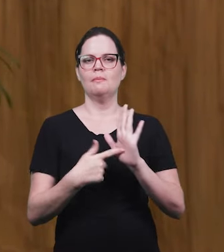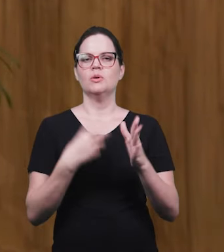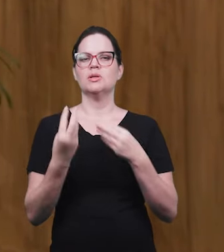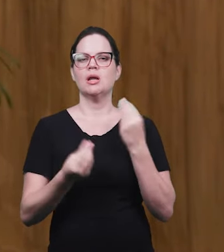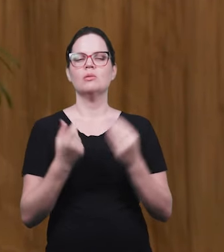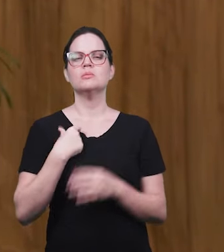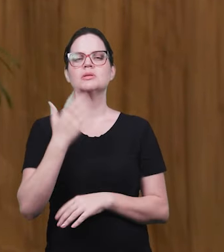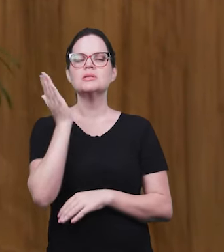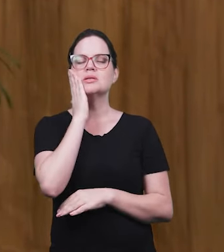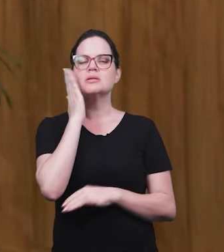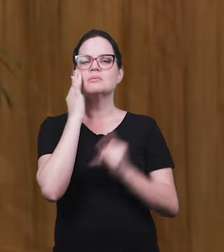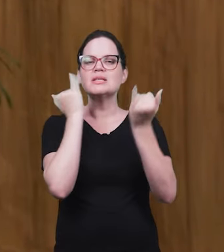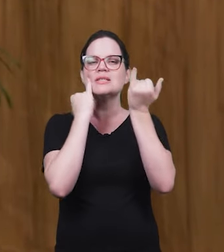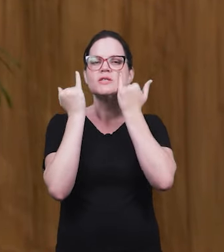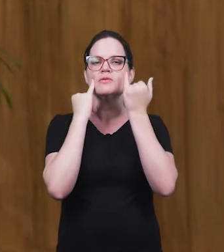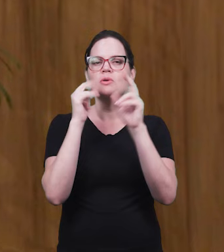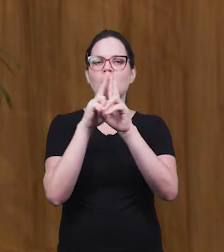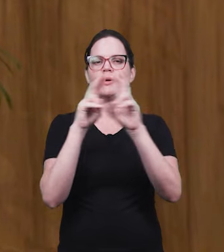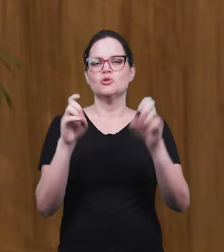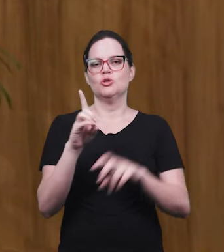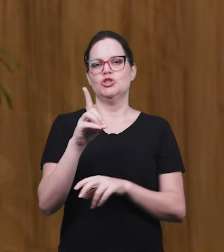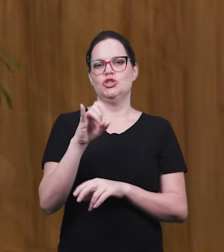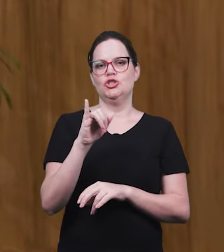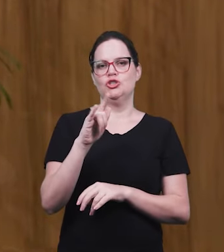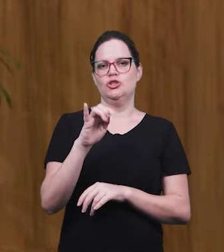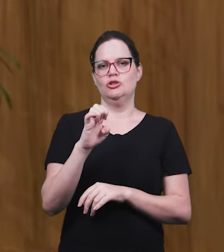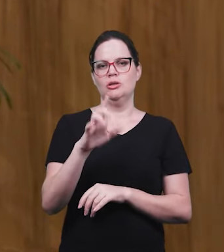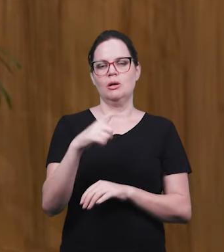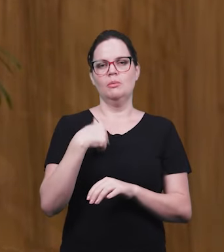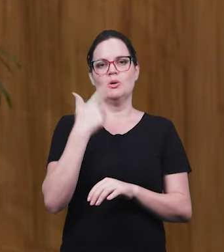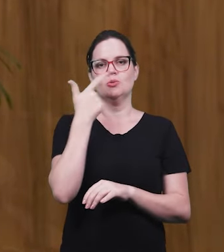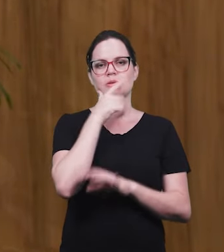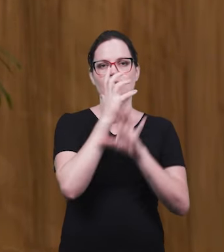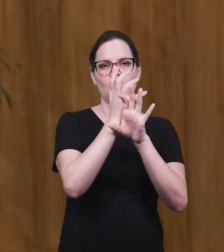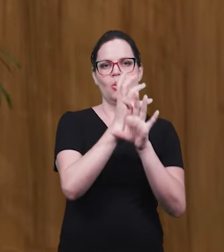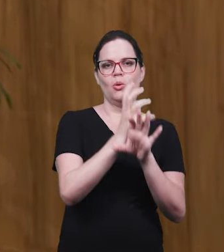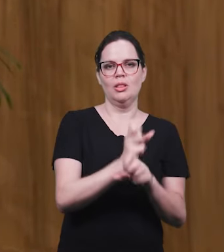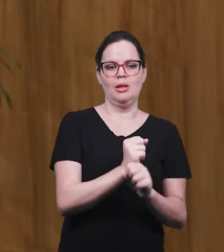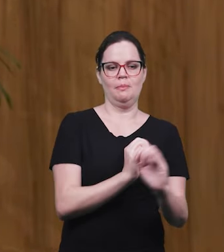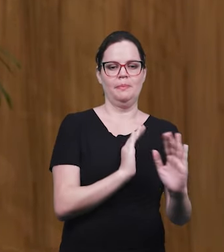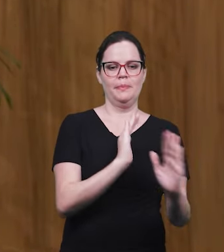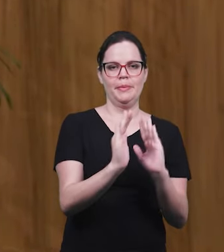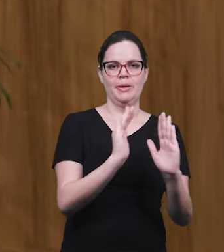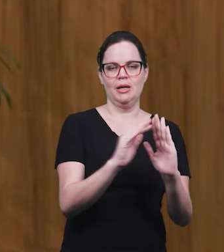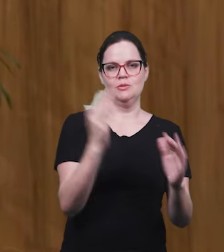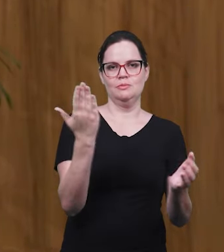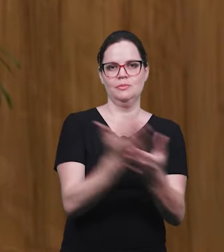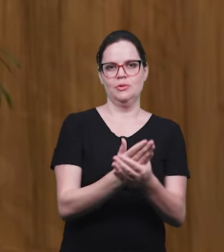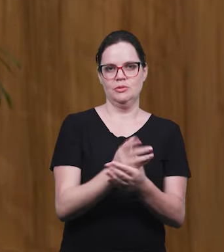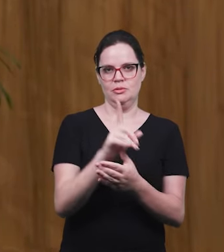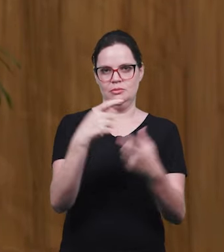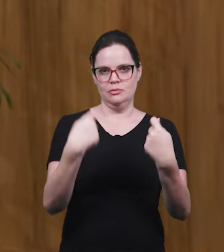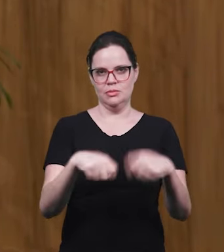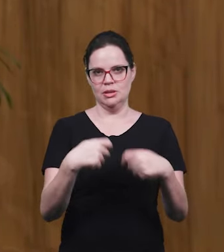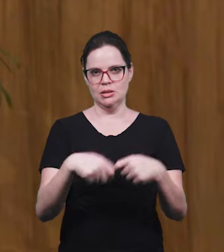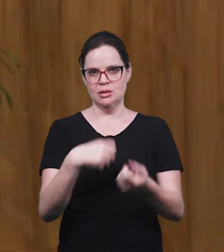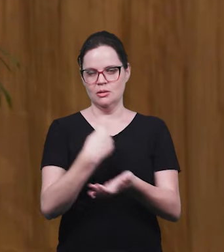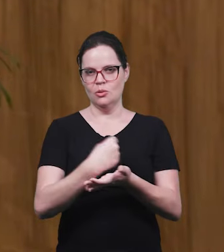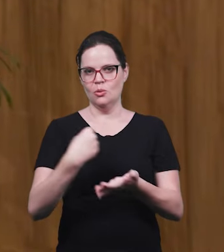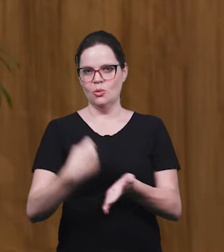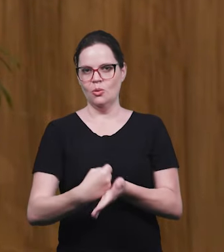né, de você ter essas ferramentas digitais para poder fazer essa contagem do prazo. Isso também existe a necessidade de você